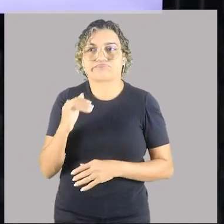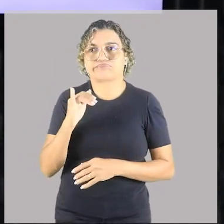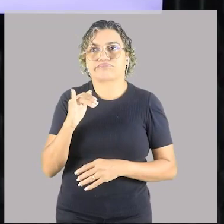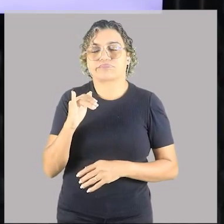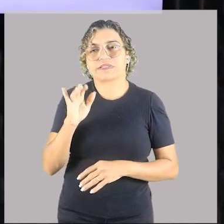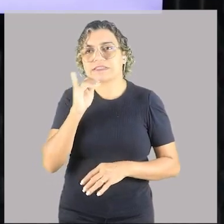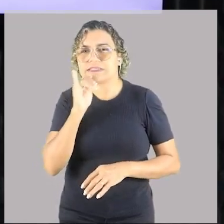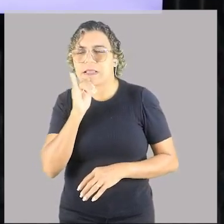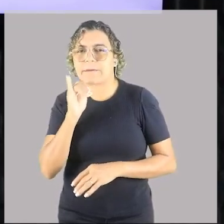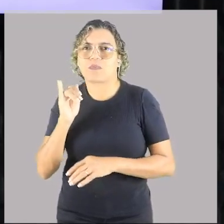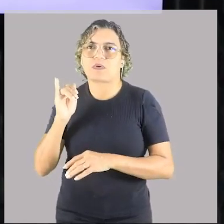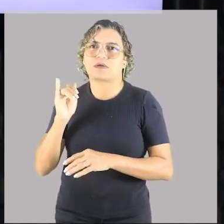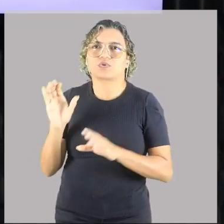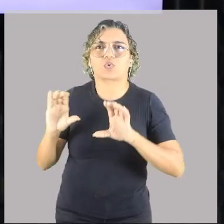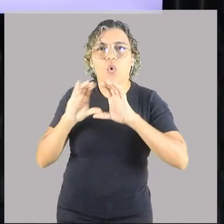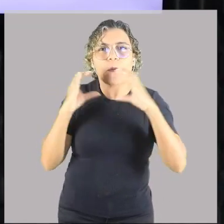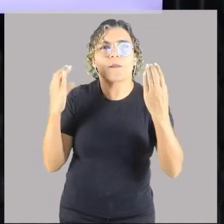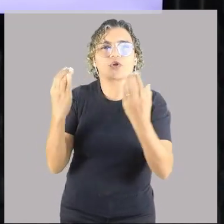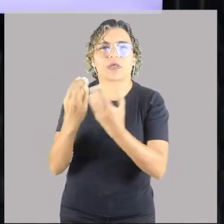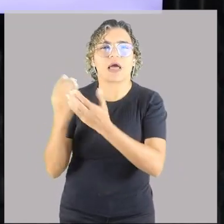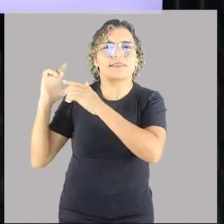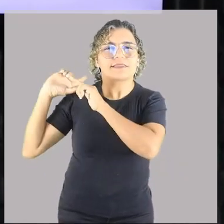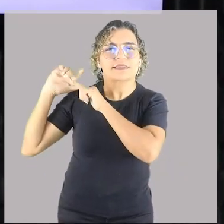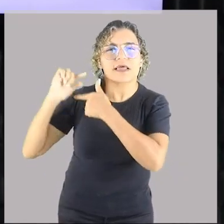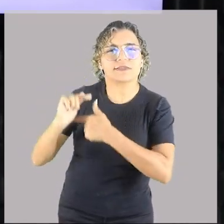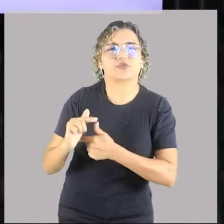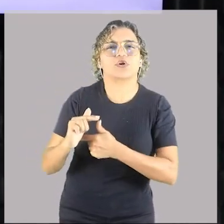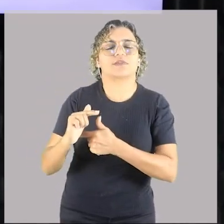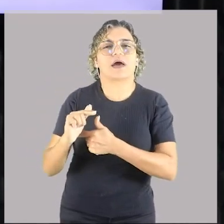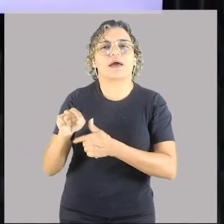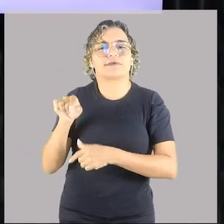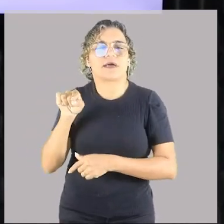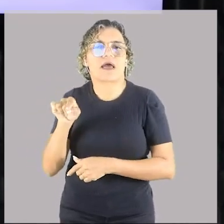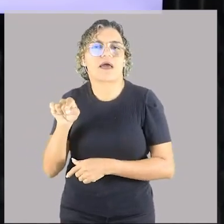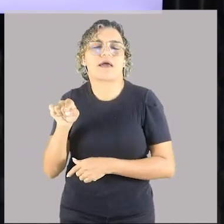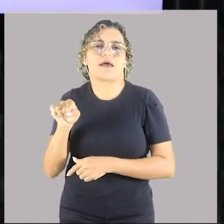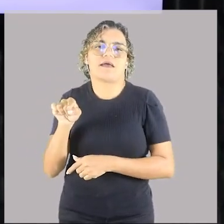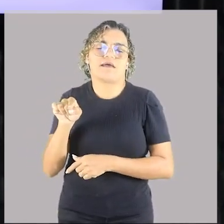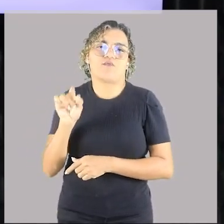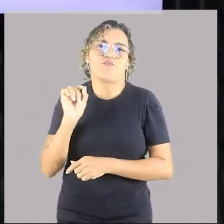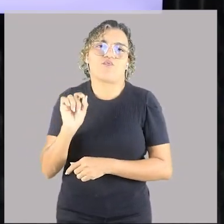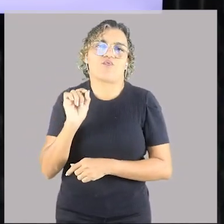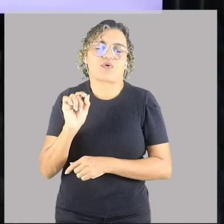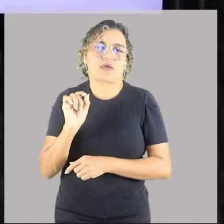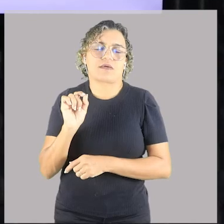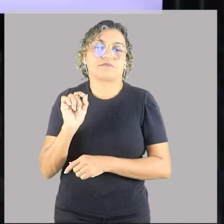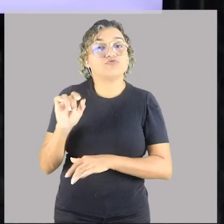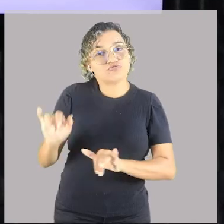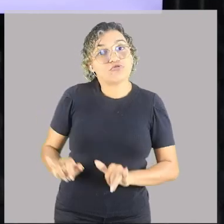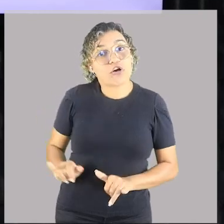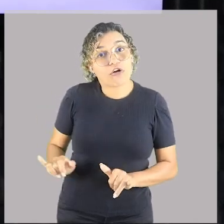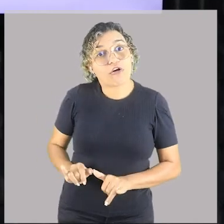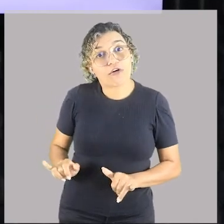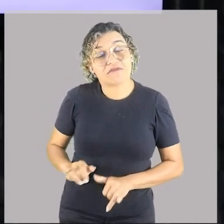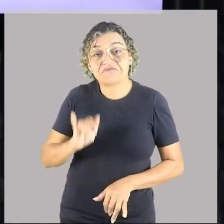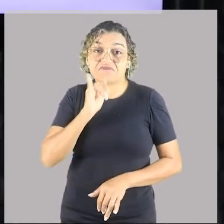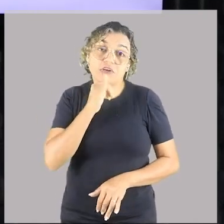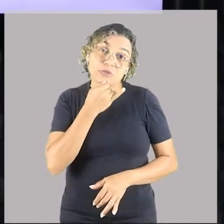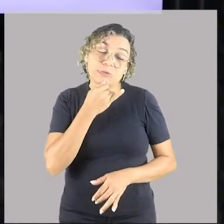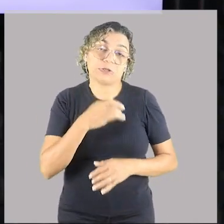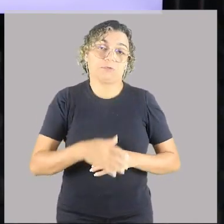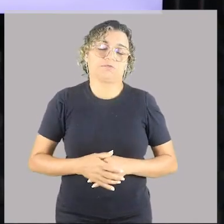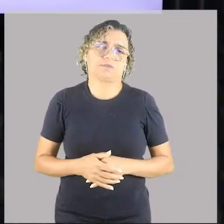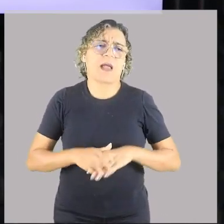comunidades tradicionais, né, elas acabam a que mais sofrem. Professor, mas